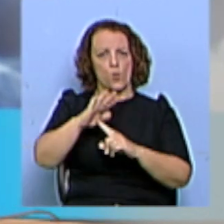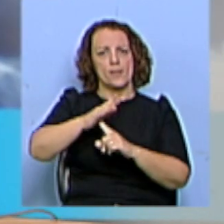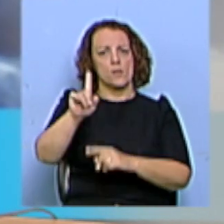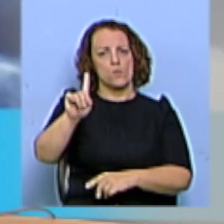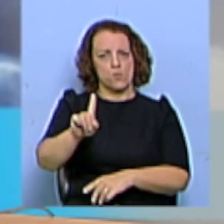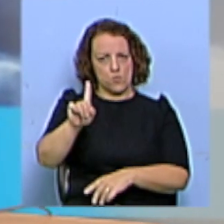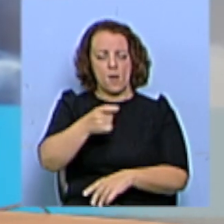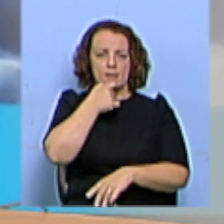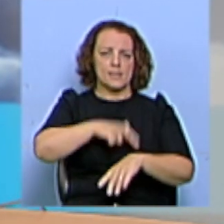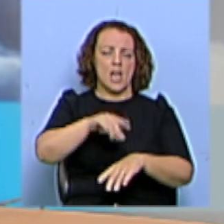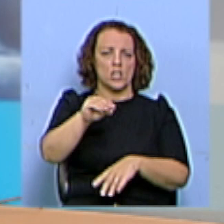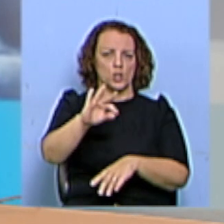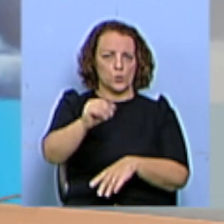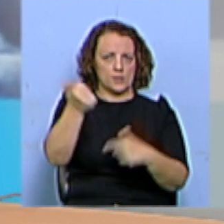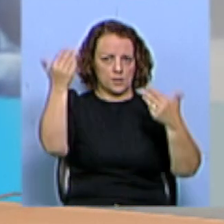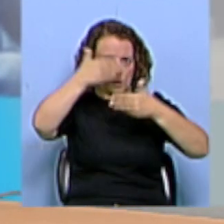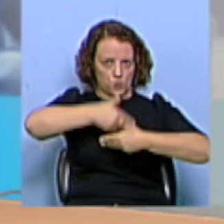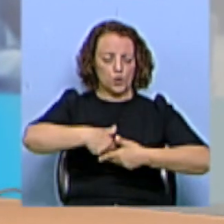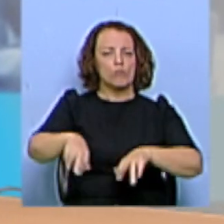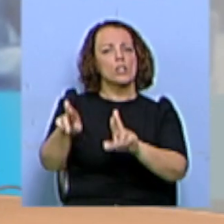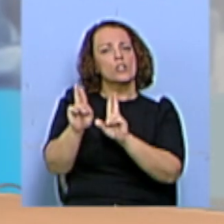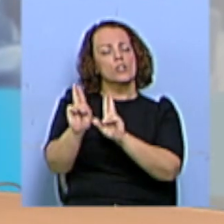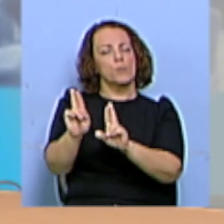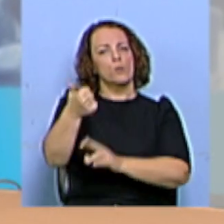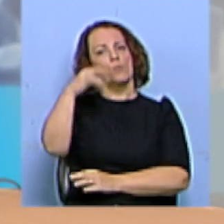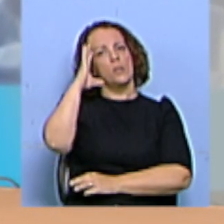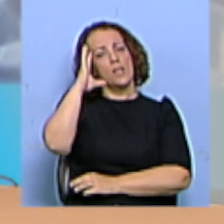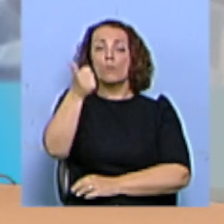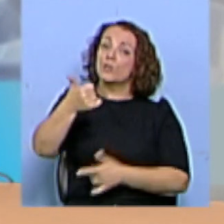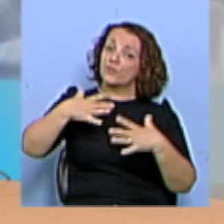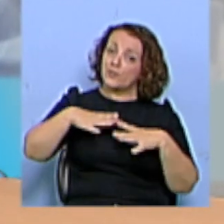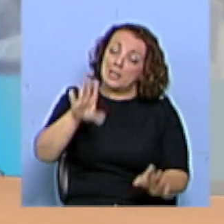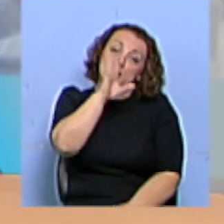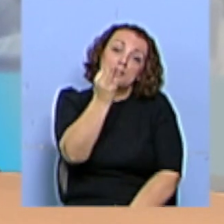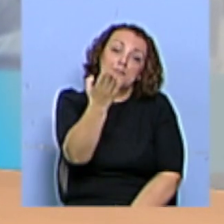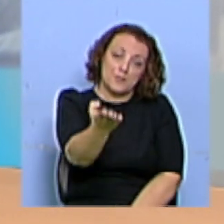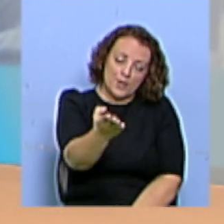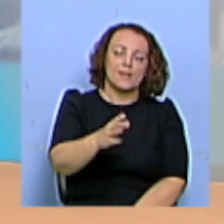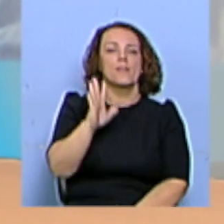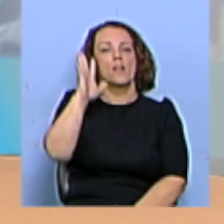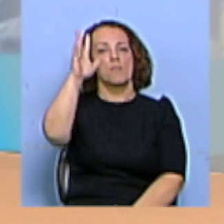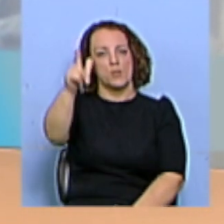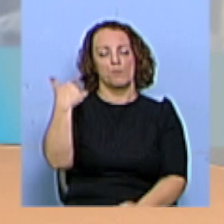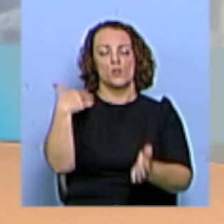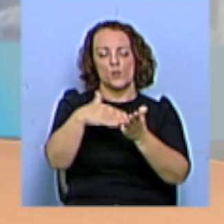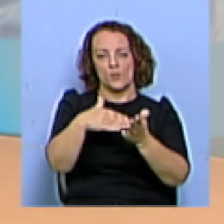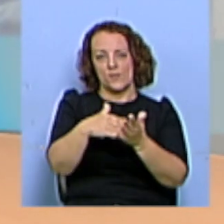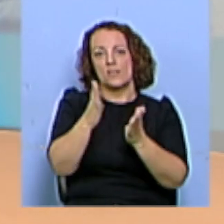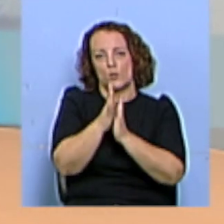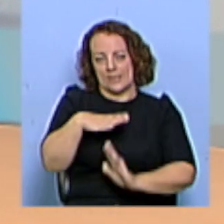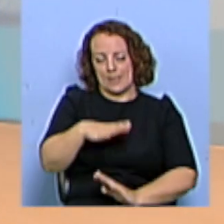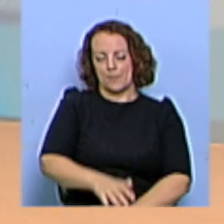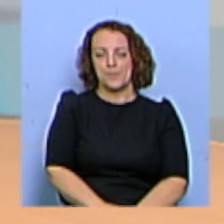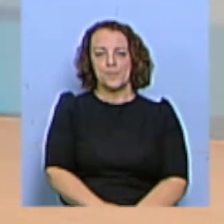quando forem 22h45. Desejo-lhe uma boa tarde, boas férias, se for o caso, e até a próxima segunda-feira, se Deus quiser.